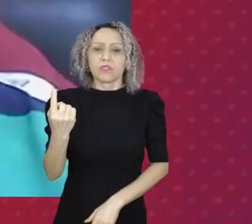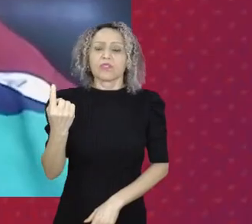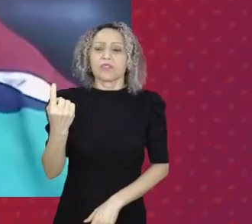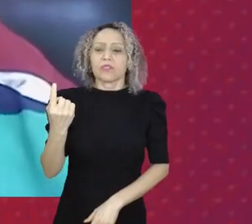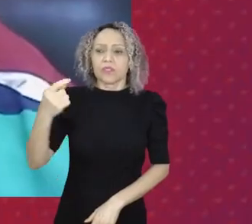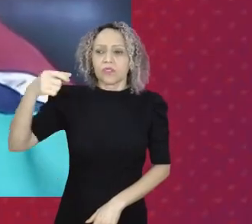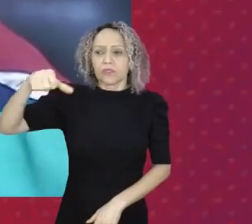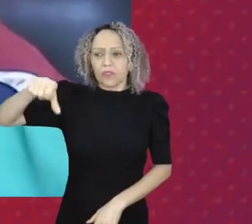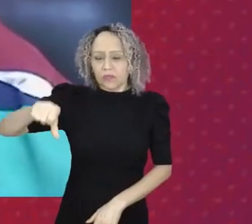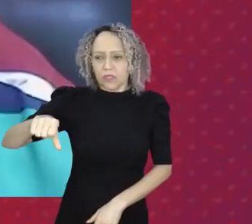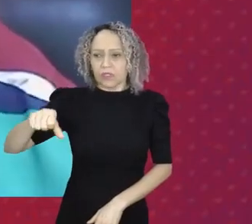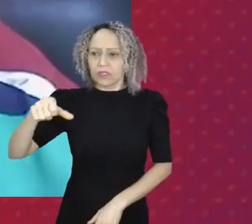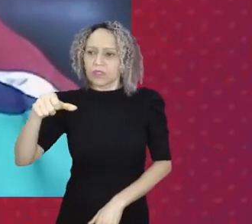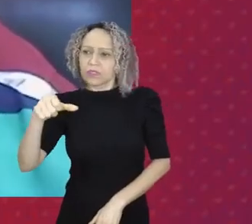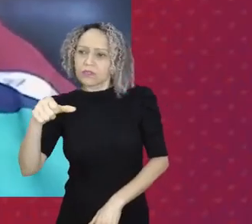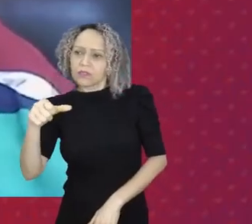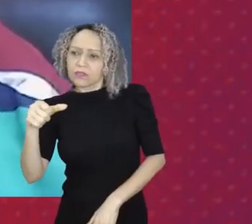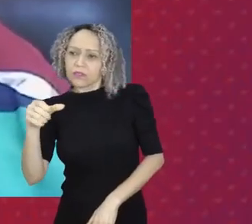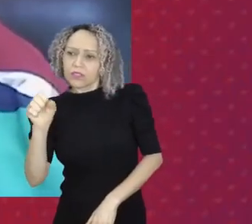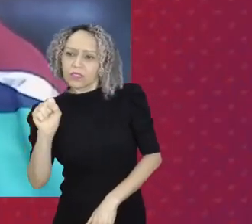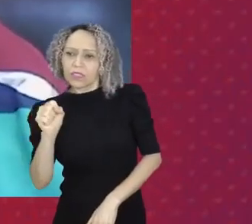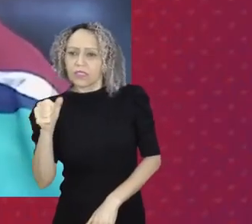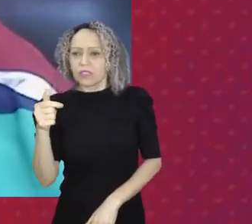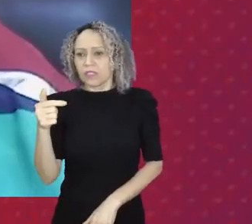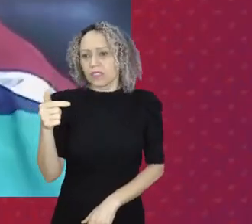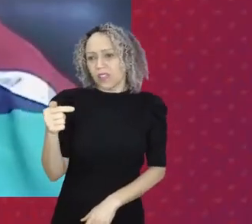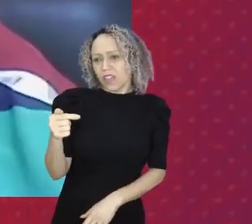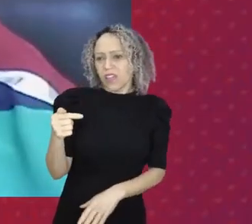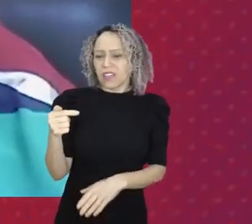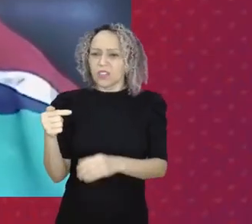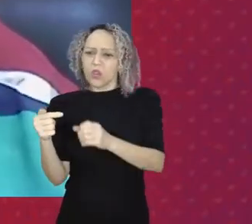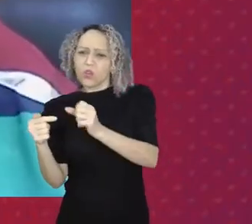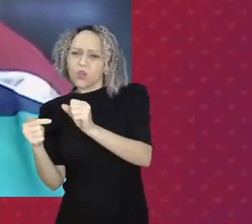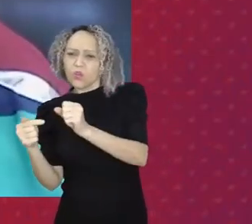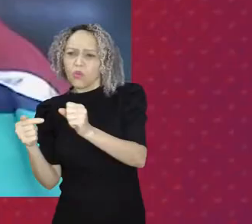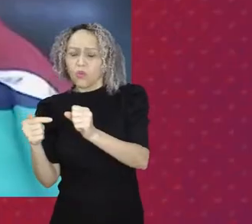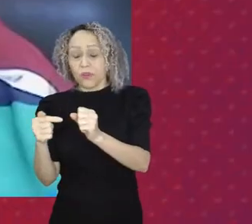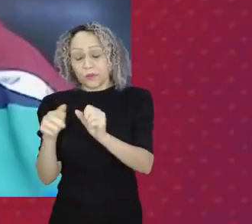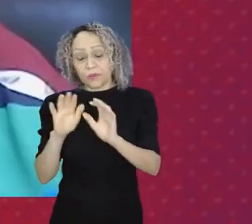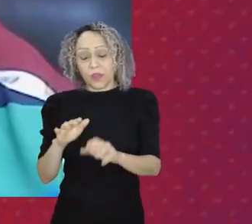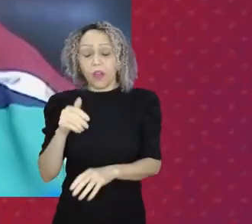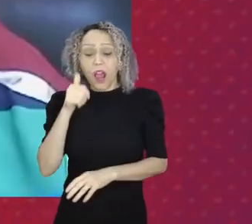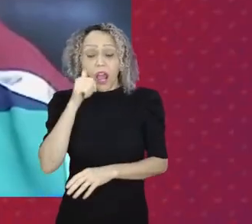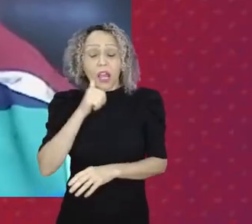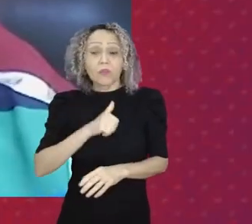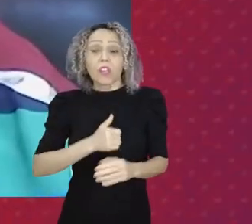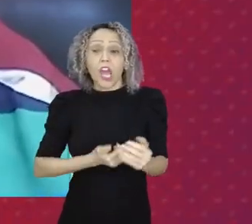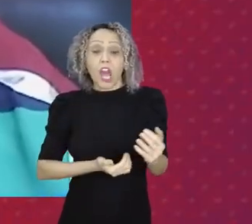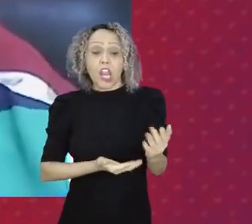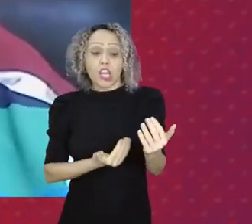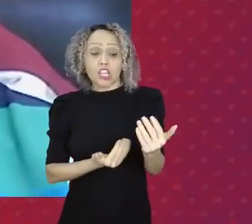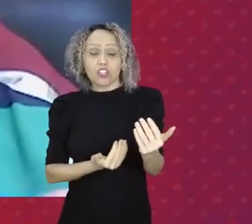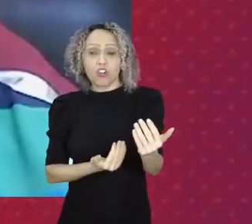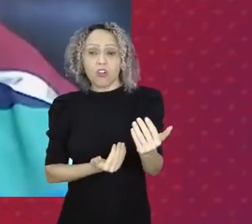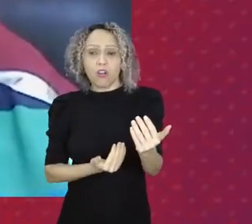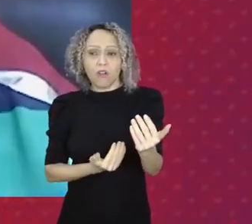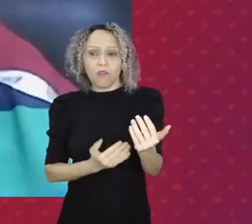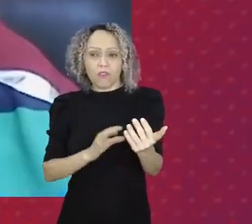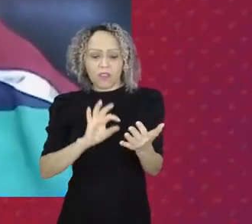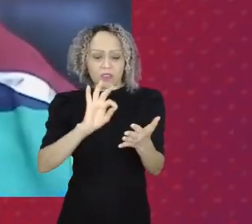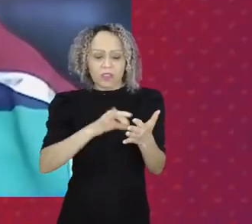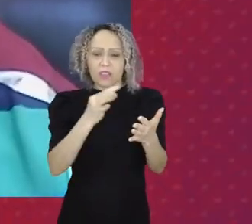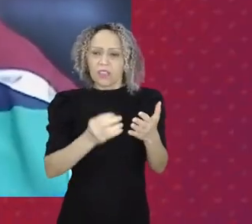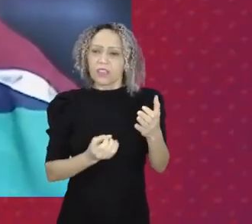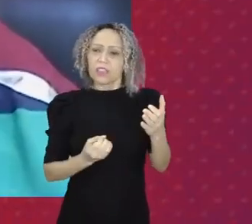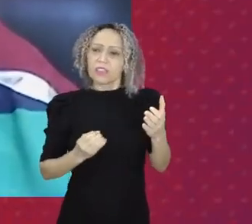87, 88, a filiação das mulheres jovens, que agregou uma